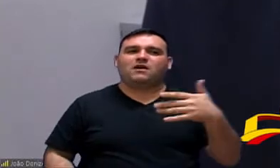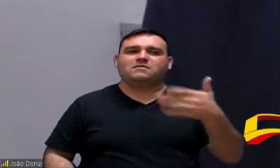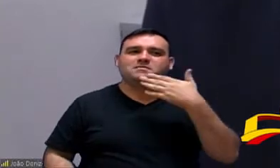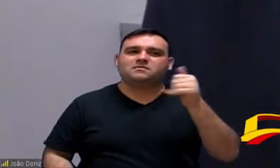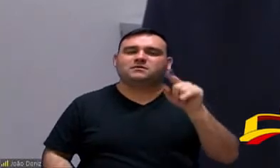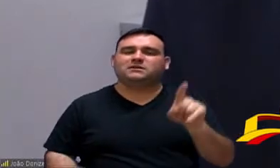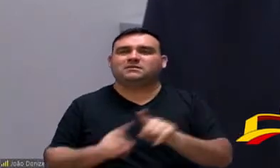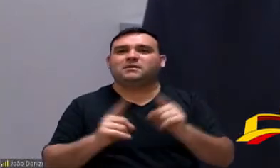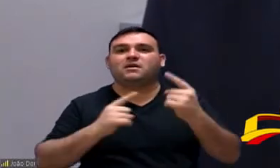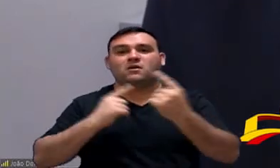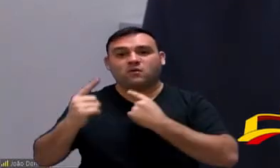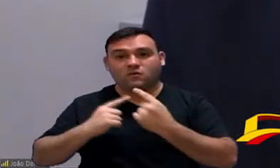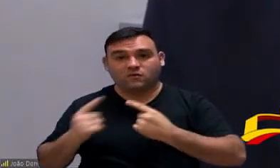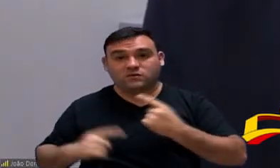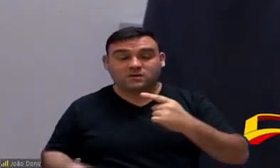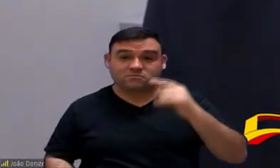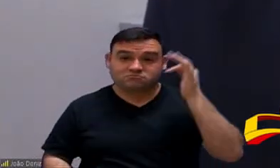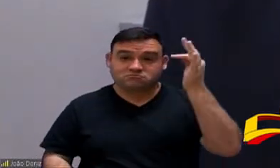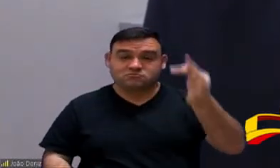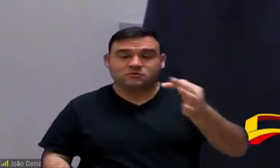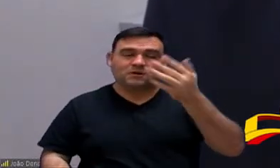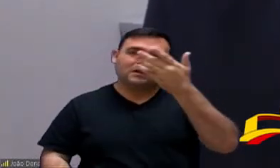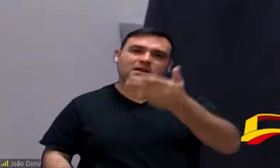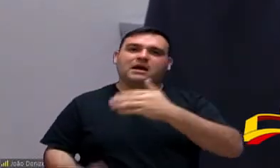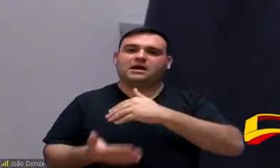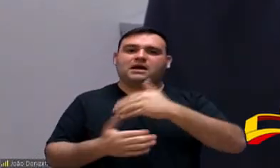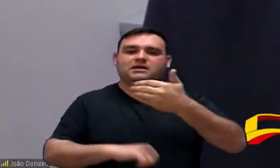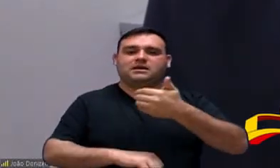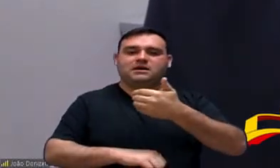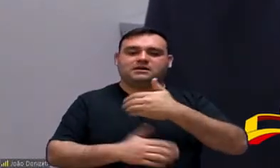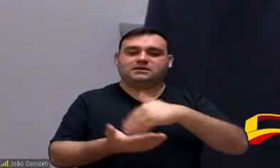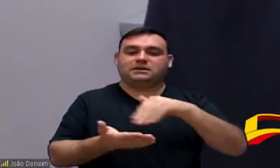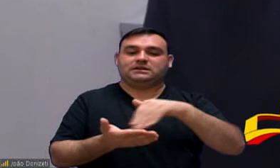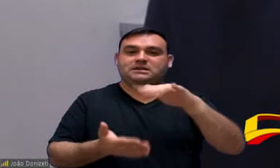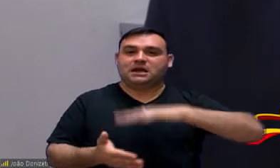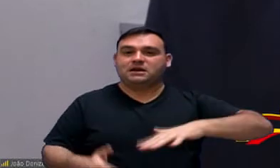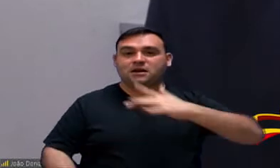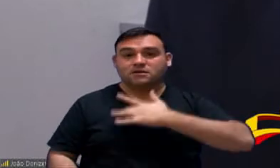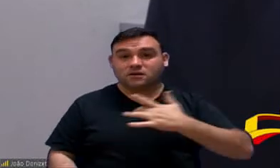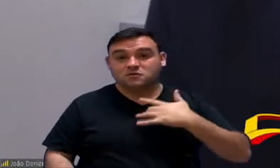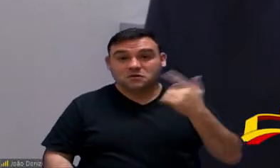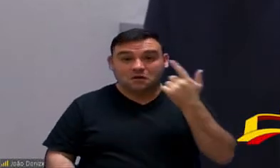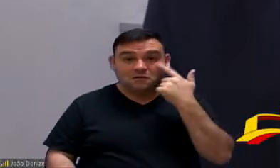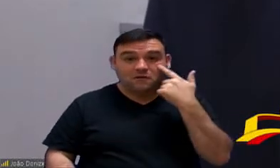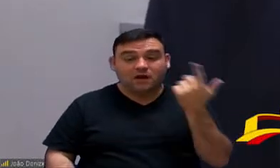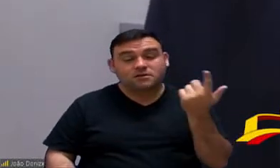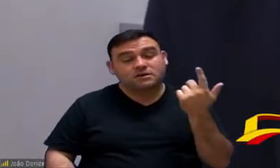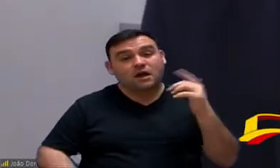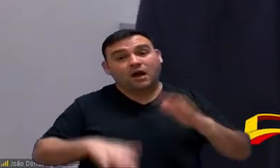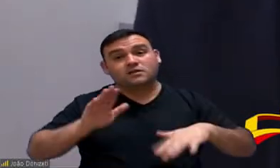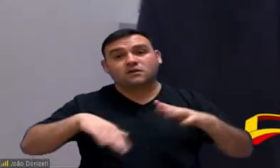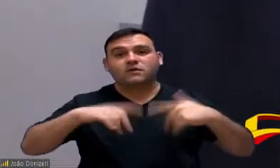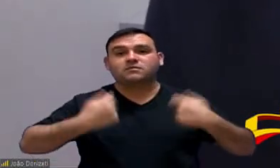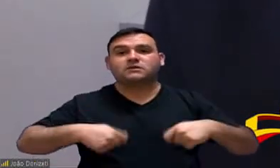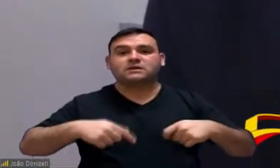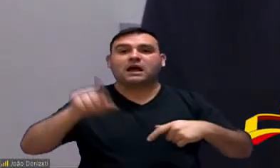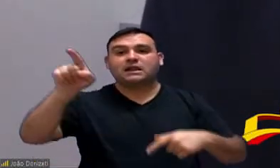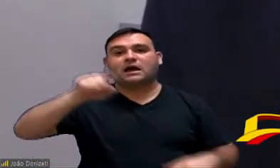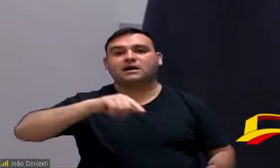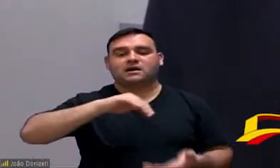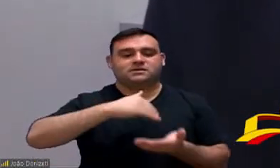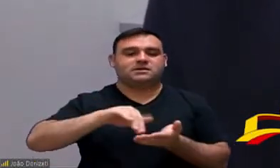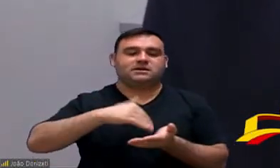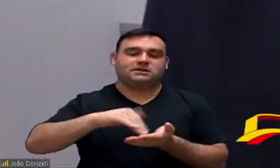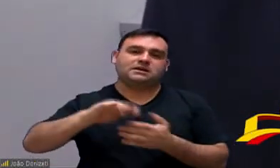nós até conversarmos num outro momento com a Secretaria de Saúde para ver se não há necessidade da Secretaria da